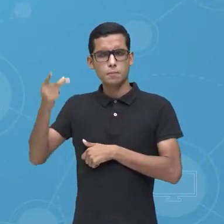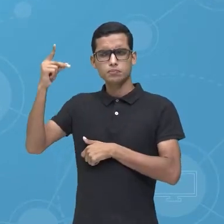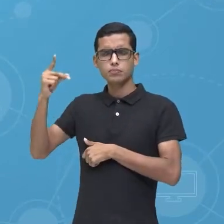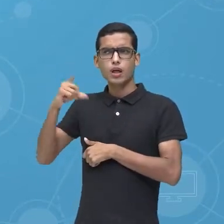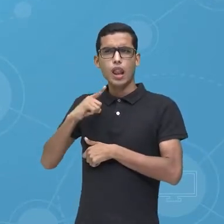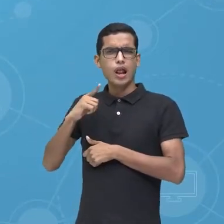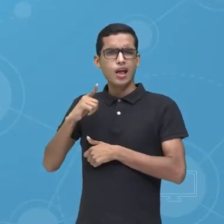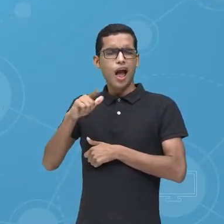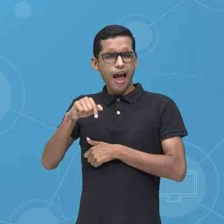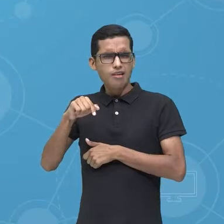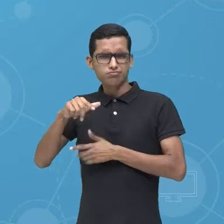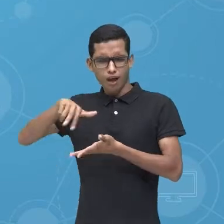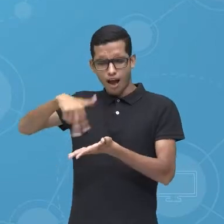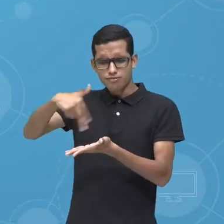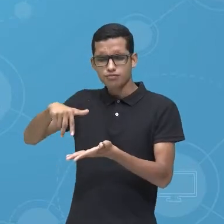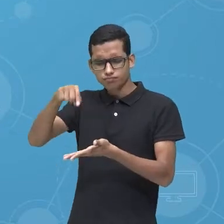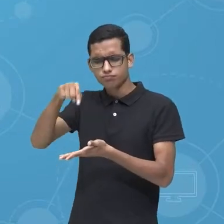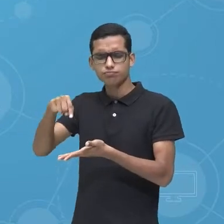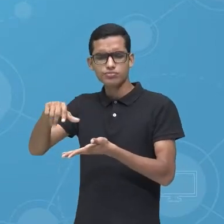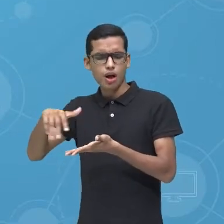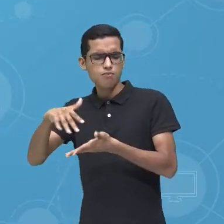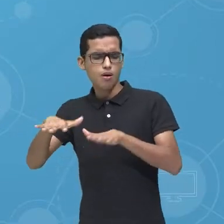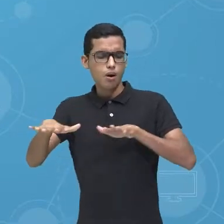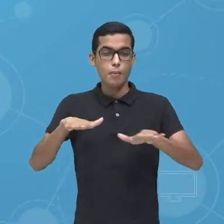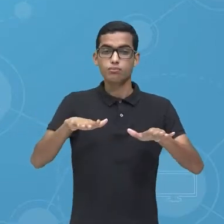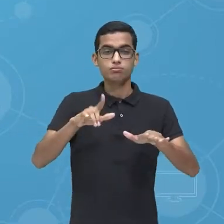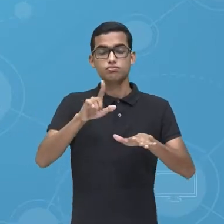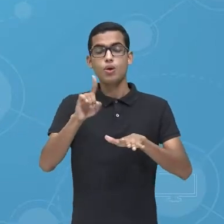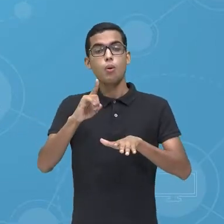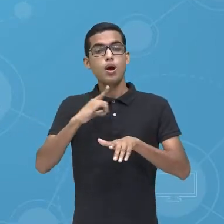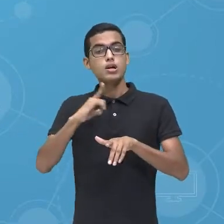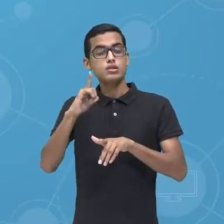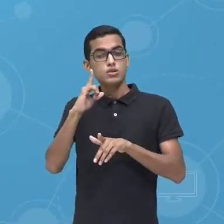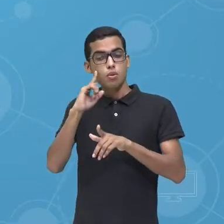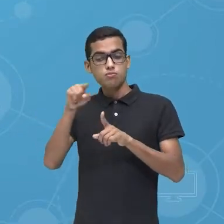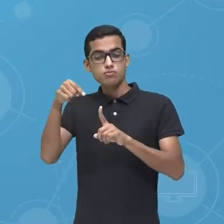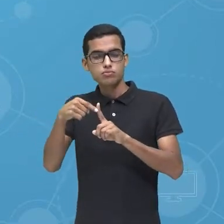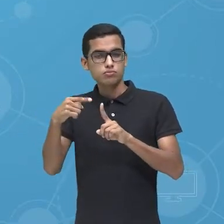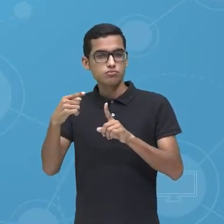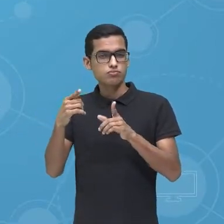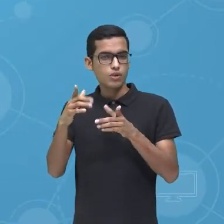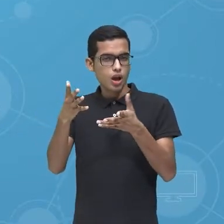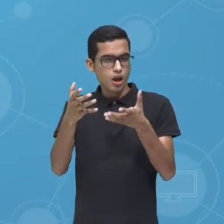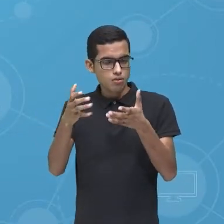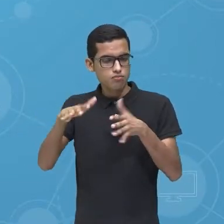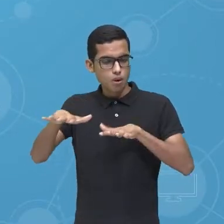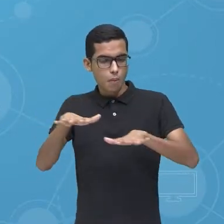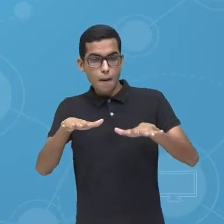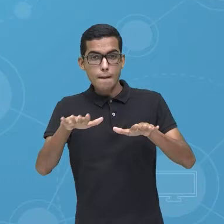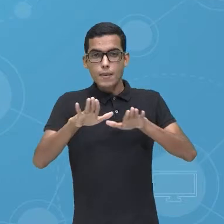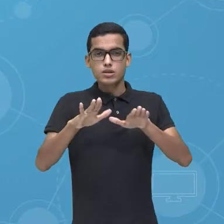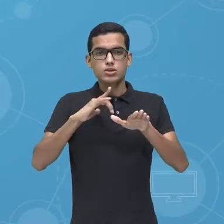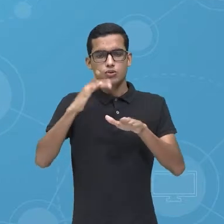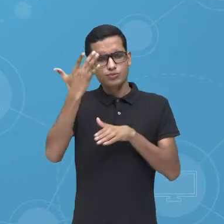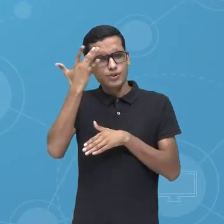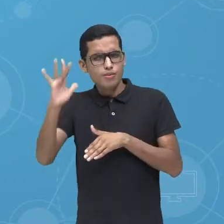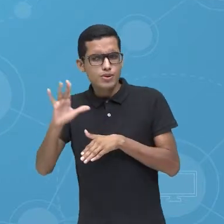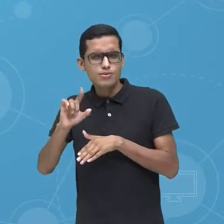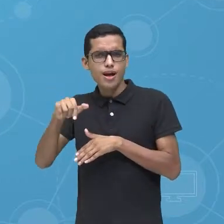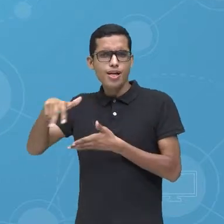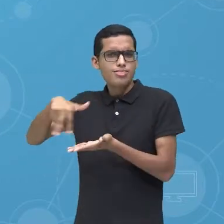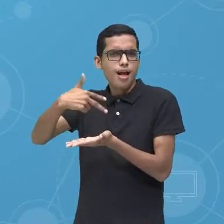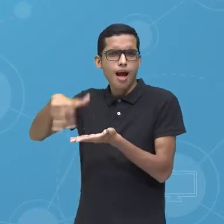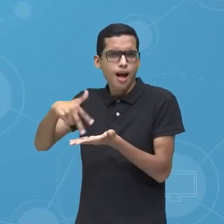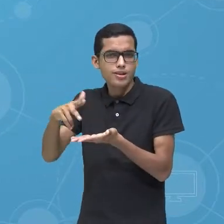dança. Não, né? Eles tinham a intenção de se movimentar, mas eles não tinham a intenção de